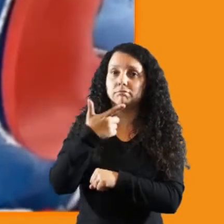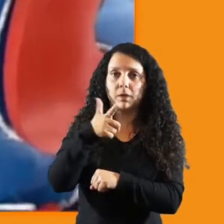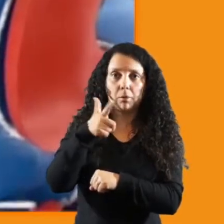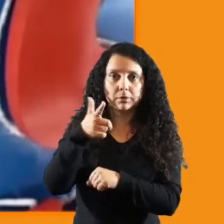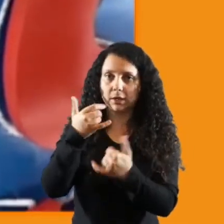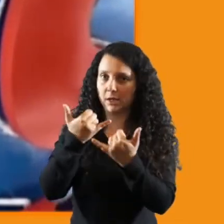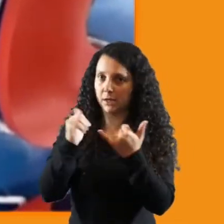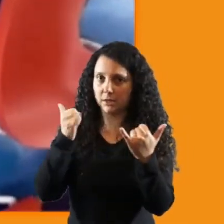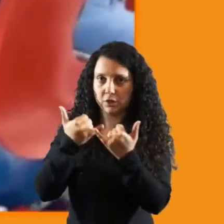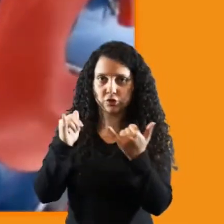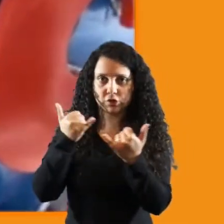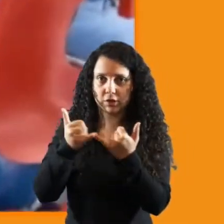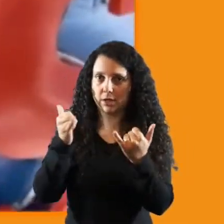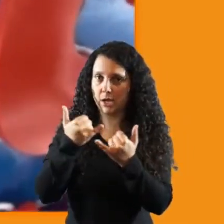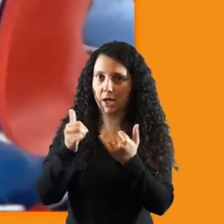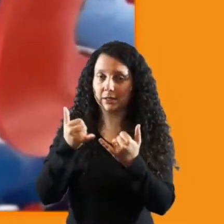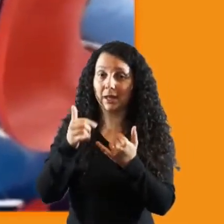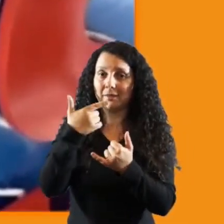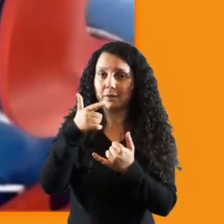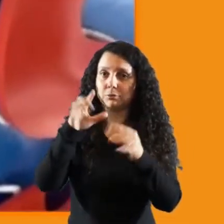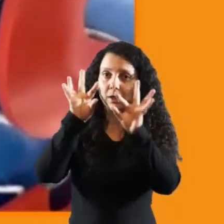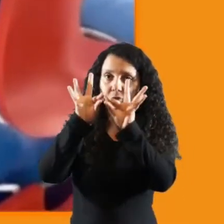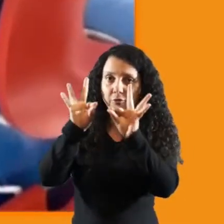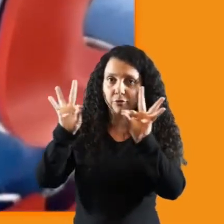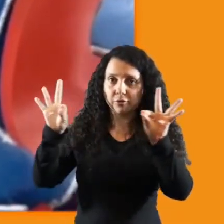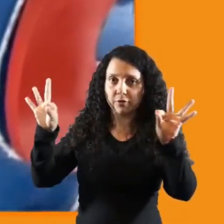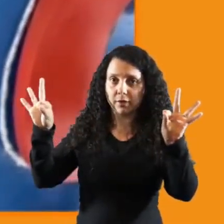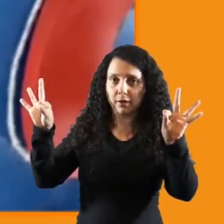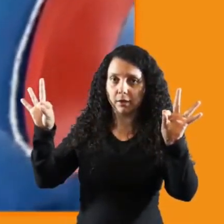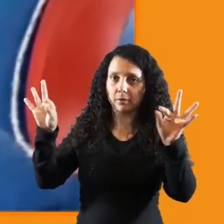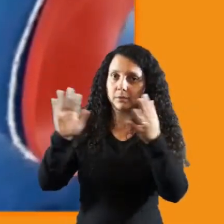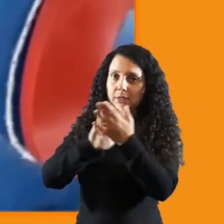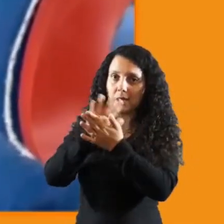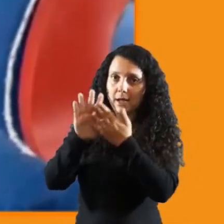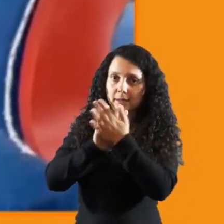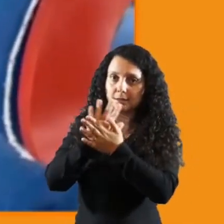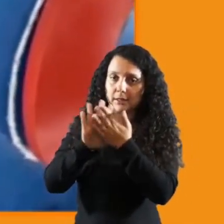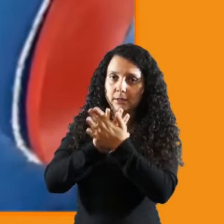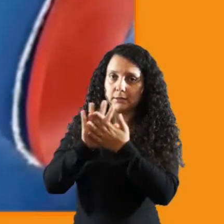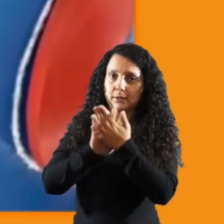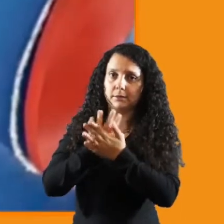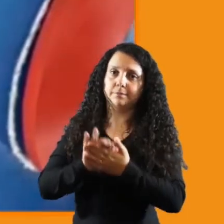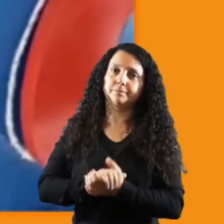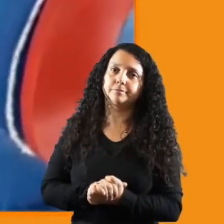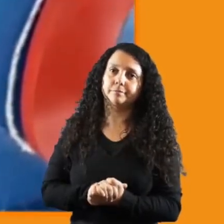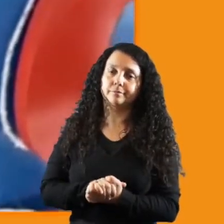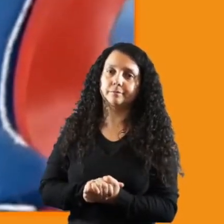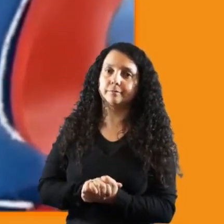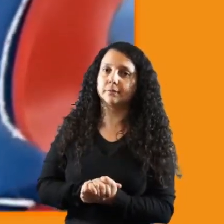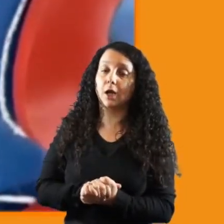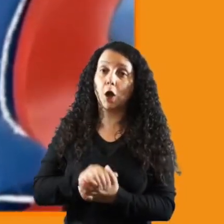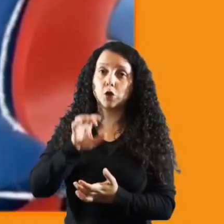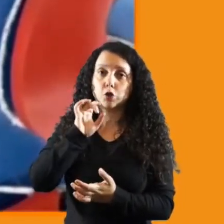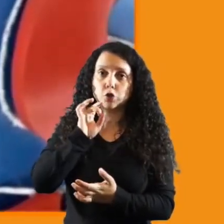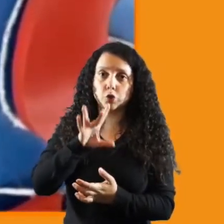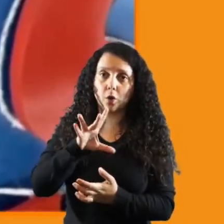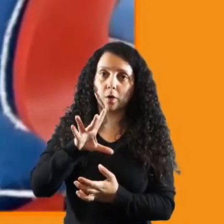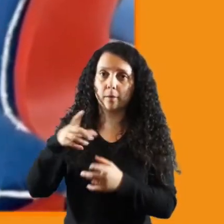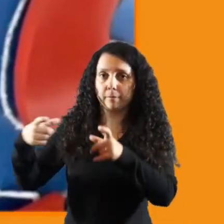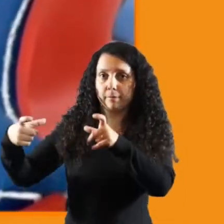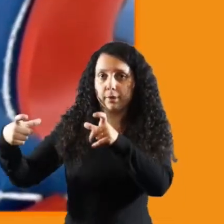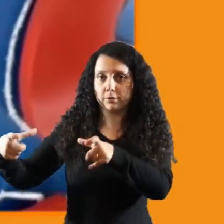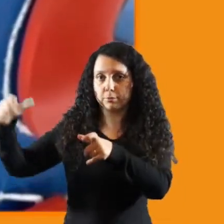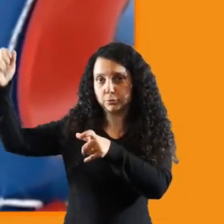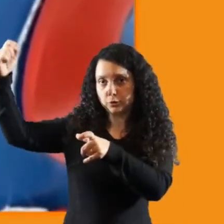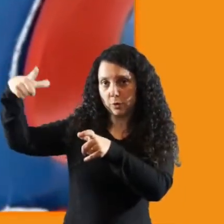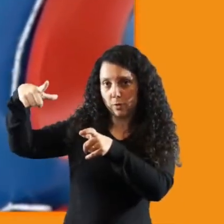nenhum fio aí ligado na luz, né? Nada. Não tem nenhum fio ligado na luz. Ele é só pelos módulos solares. Aqui a gente tem um